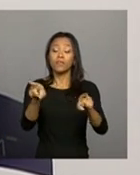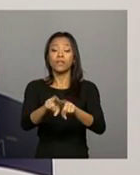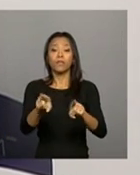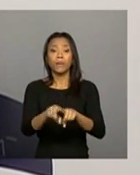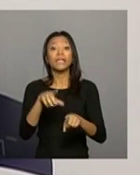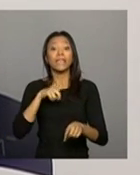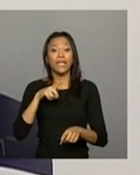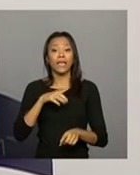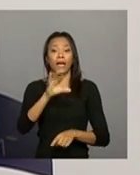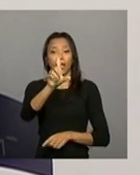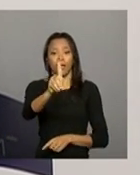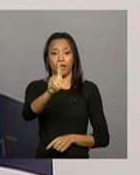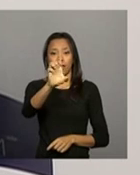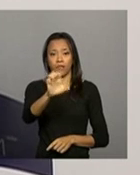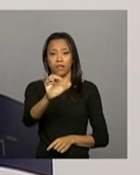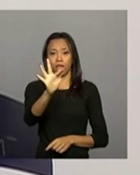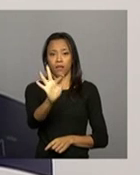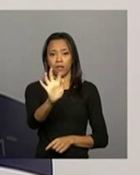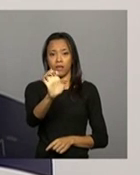Defensoria Pública.